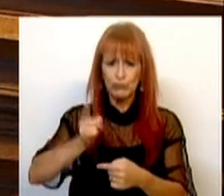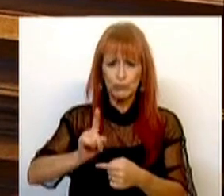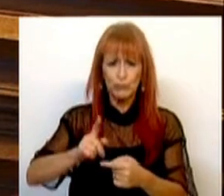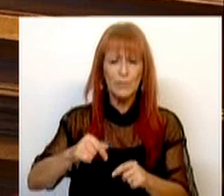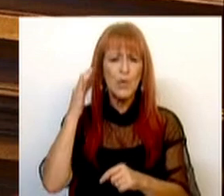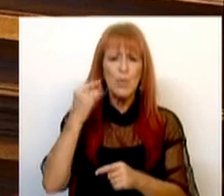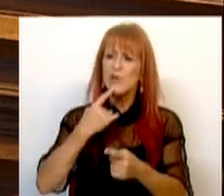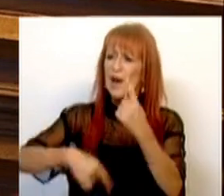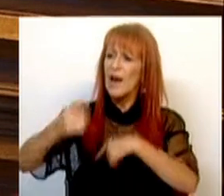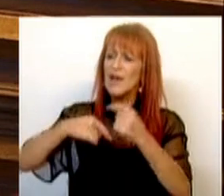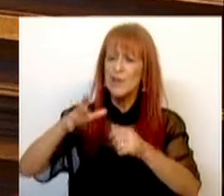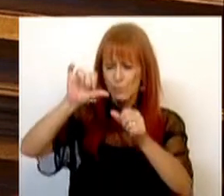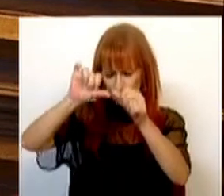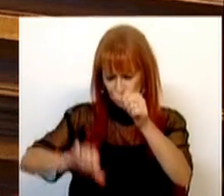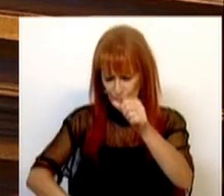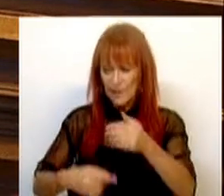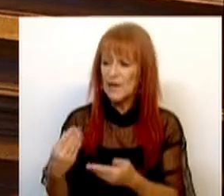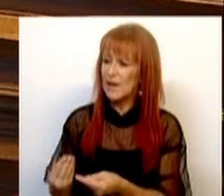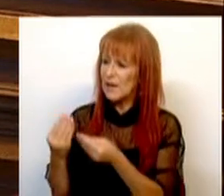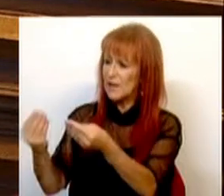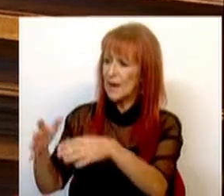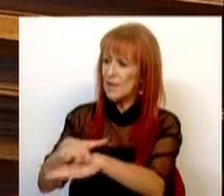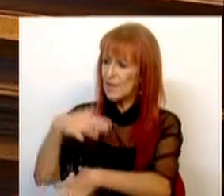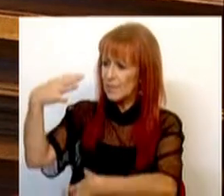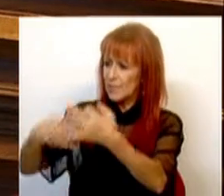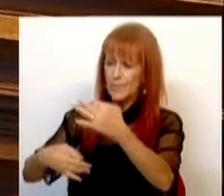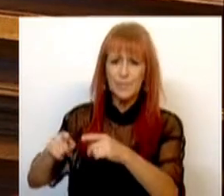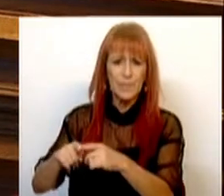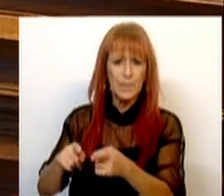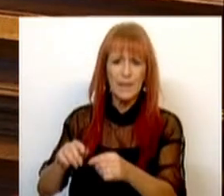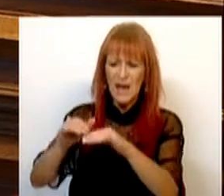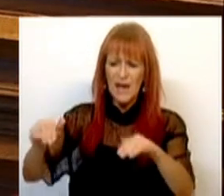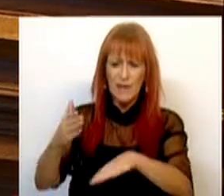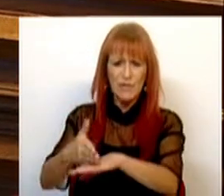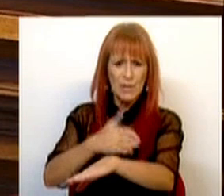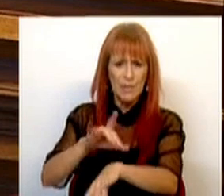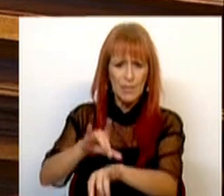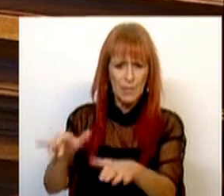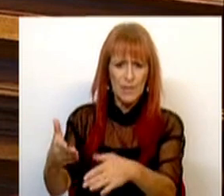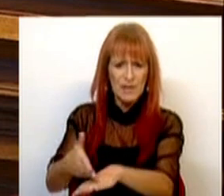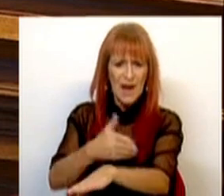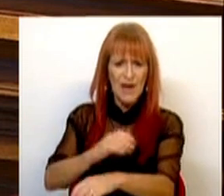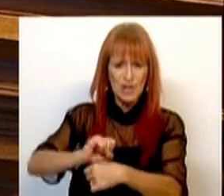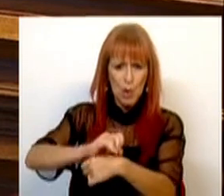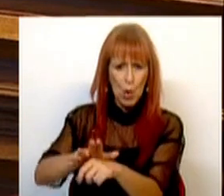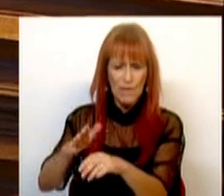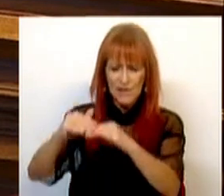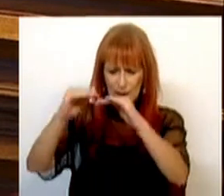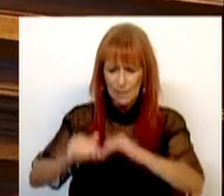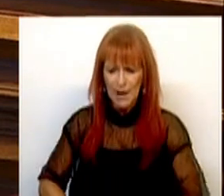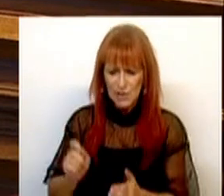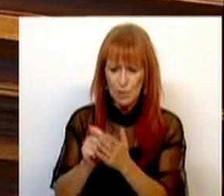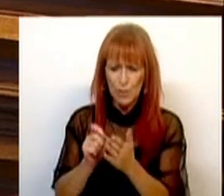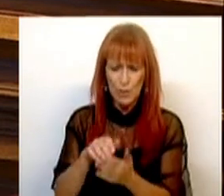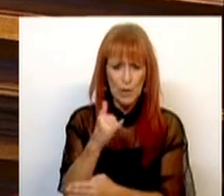é que o número de queixas e exposições que são dirigidas à Provedora de Justiça cai para níveis pré-pandemia, anteriores ao Covid-19, abaixo do registado